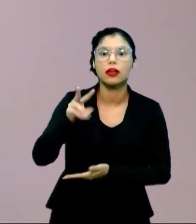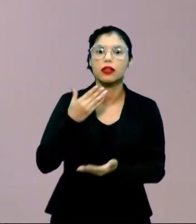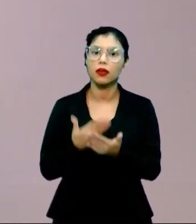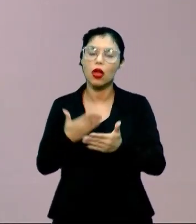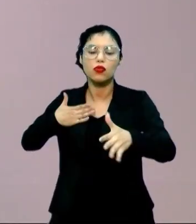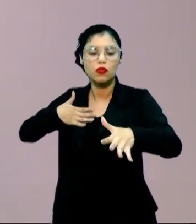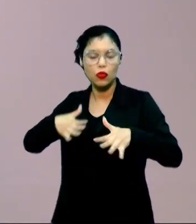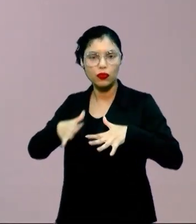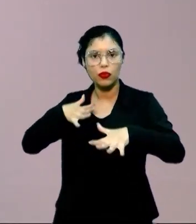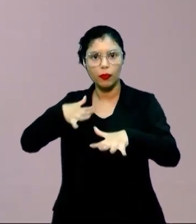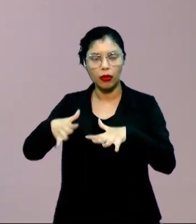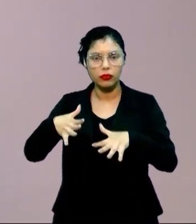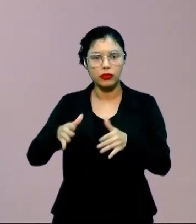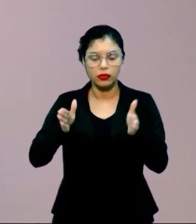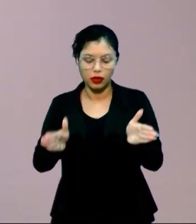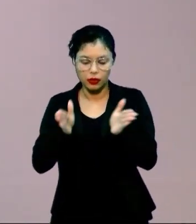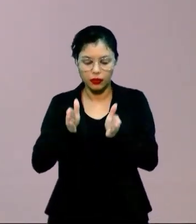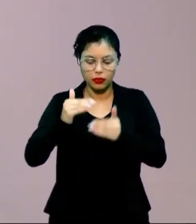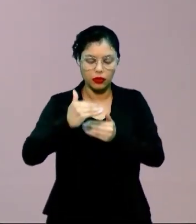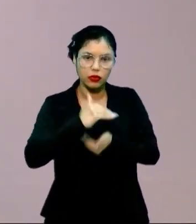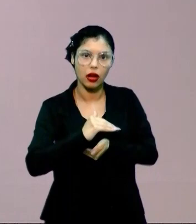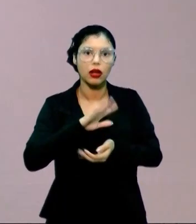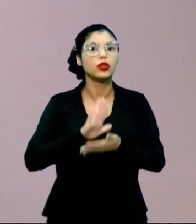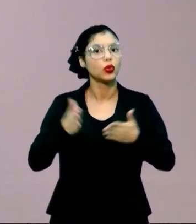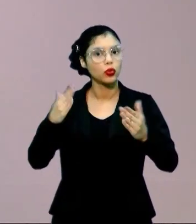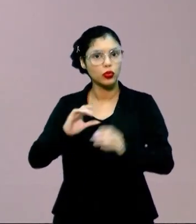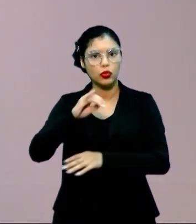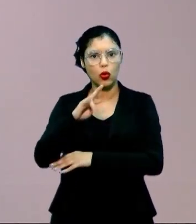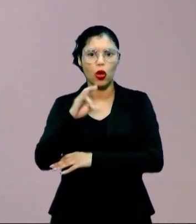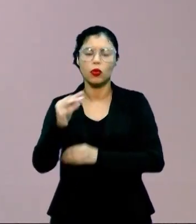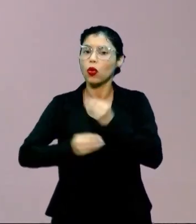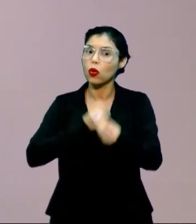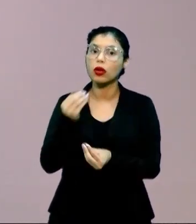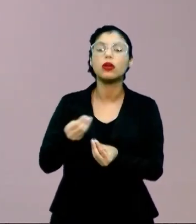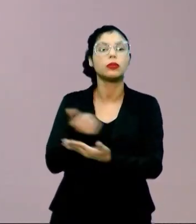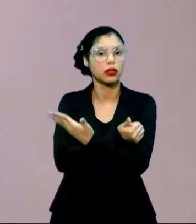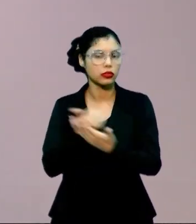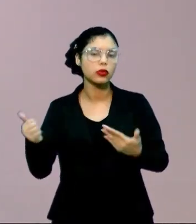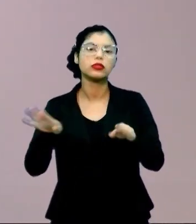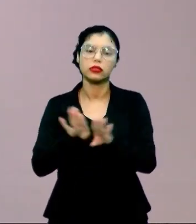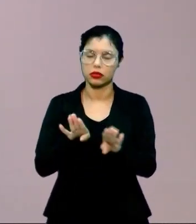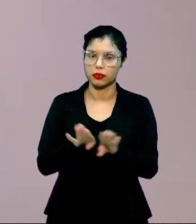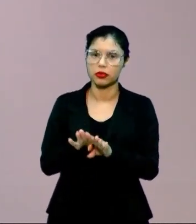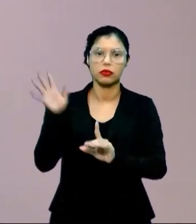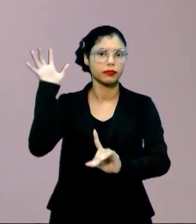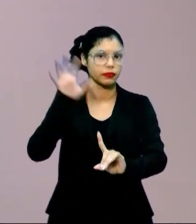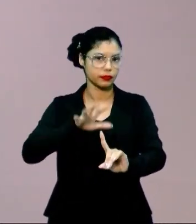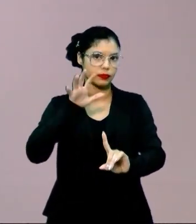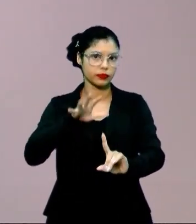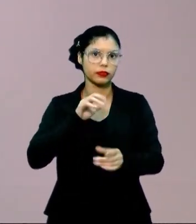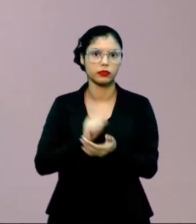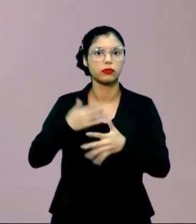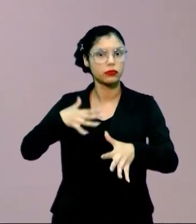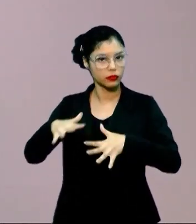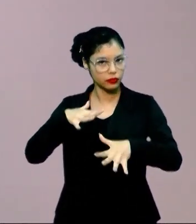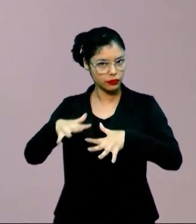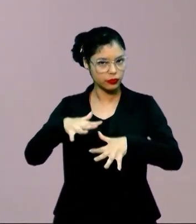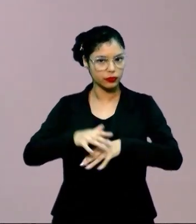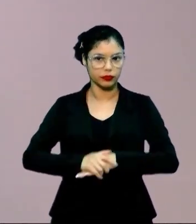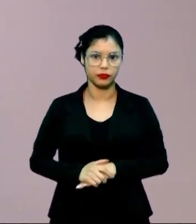os movimentos das partículas, dos corpos, e assim também como as ações que são influenciadas nesses